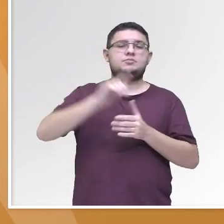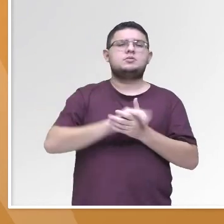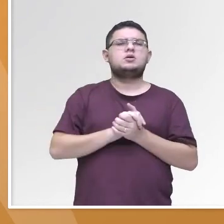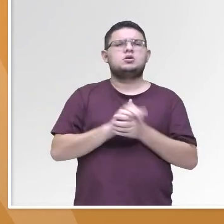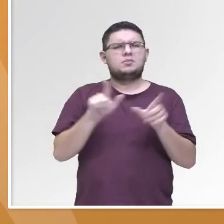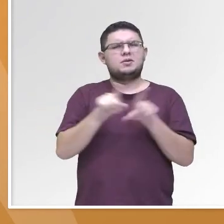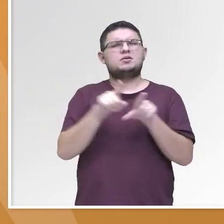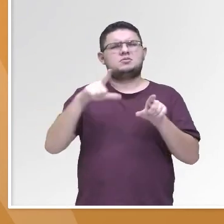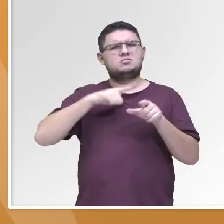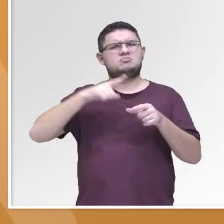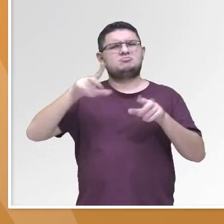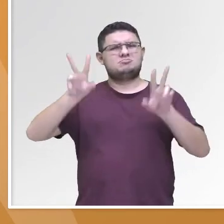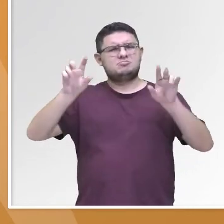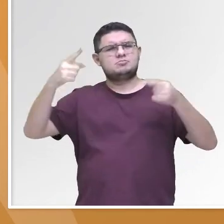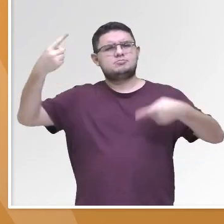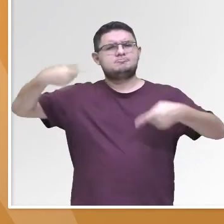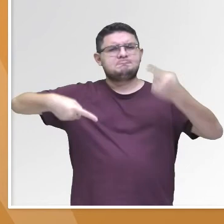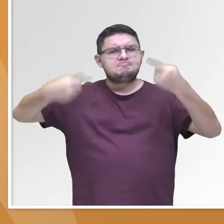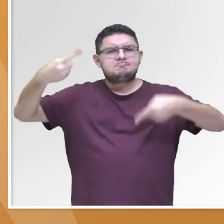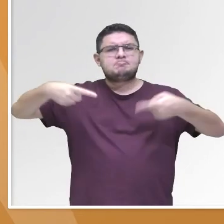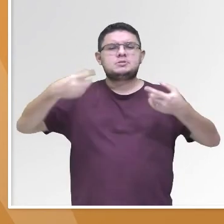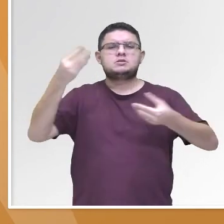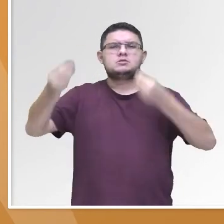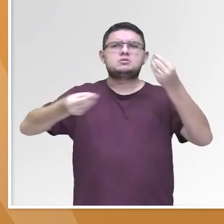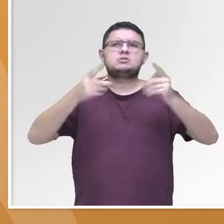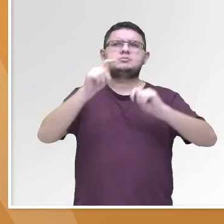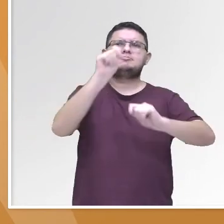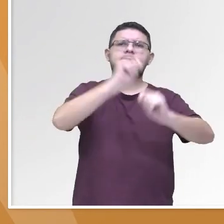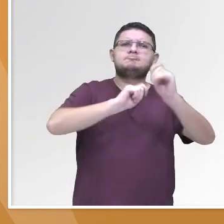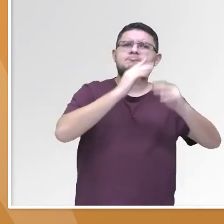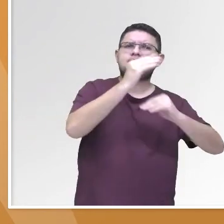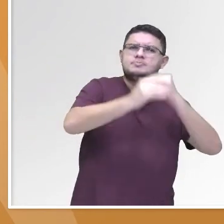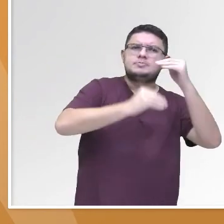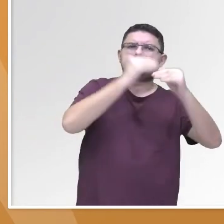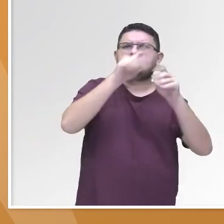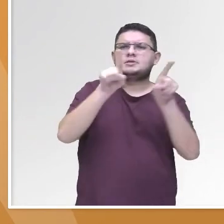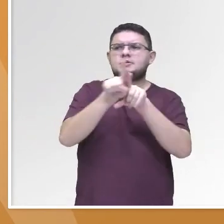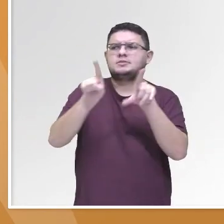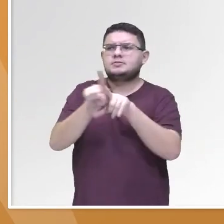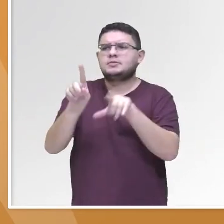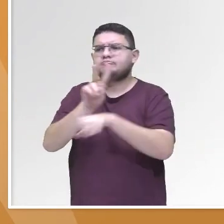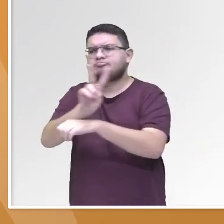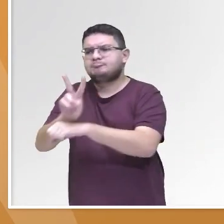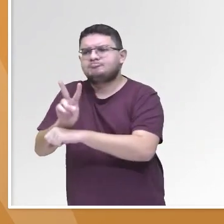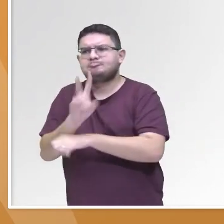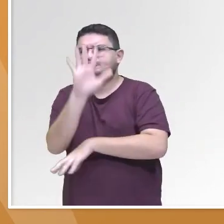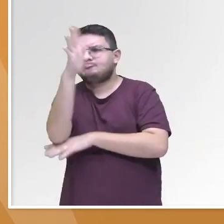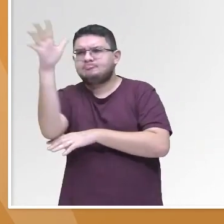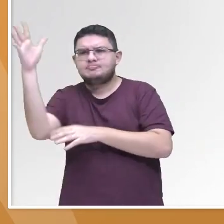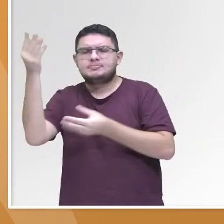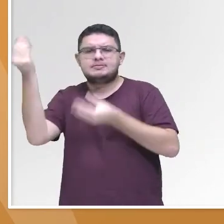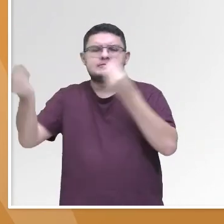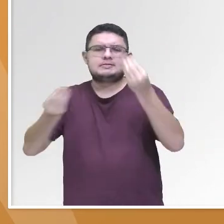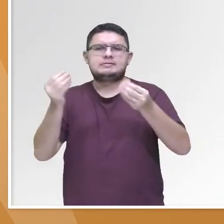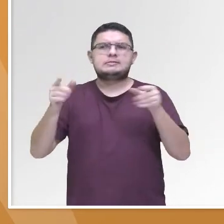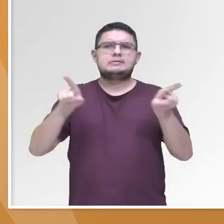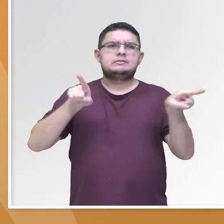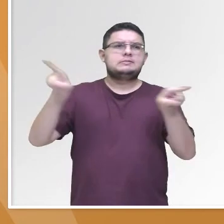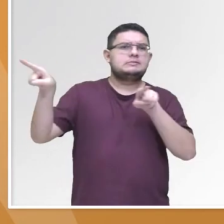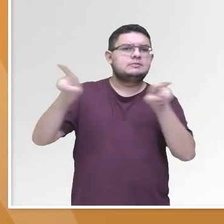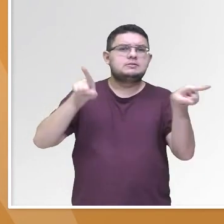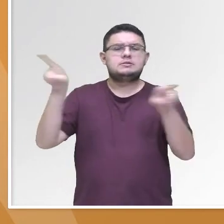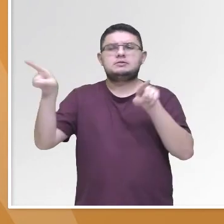essa questão, né, de ter o crescimento econômico, preservar ali os recursos da natureza para ter o